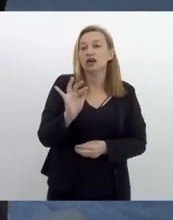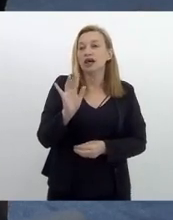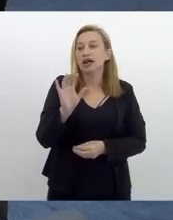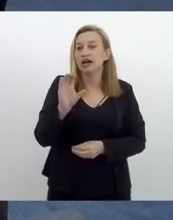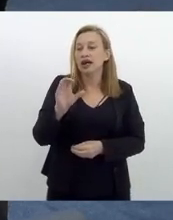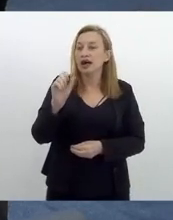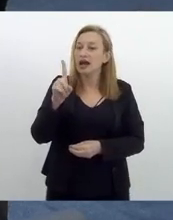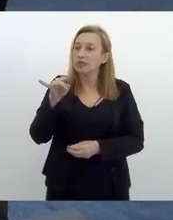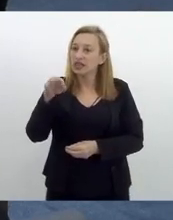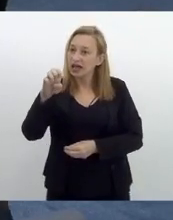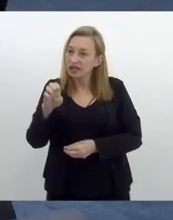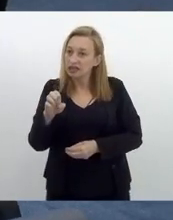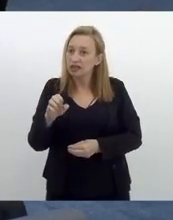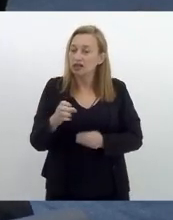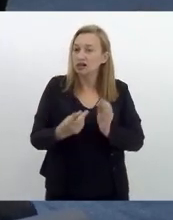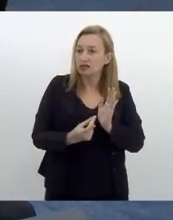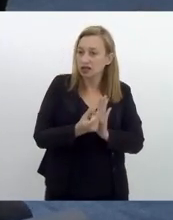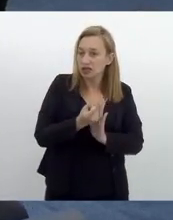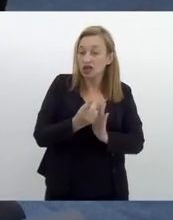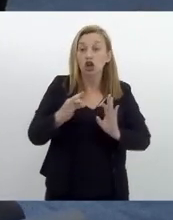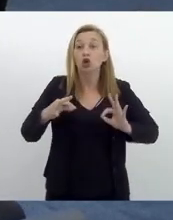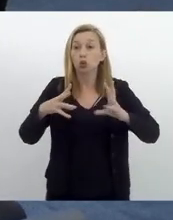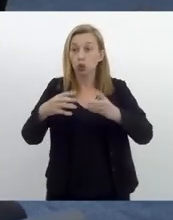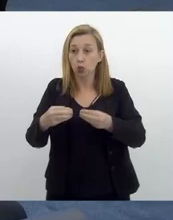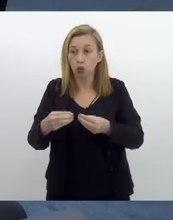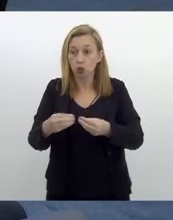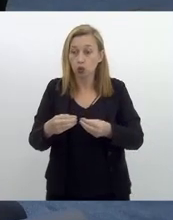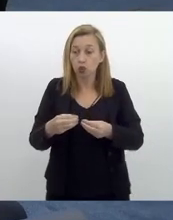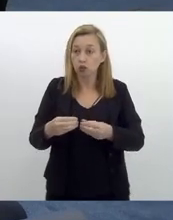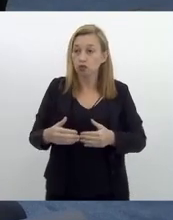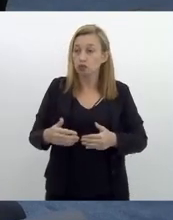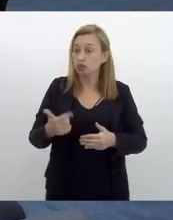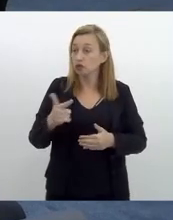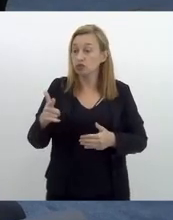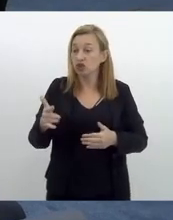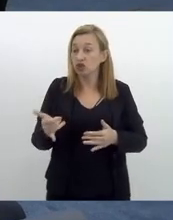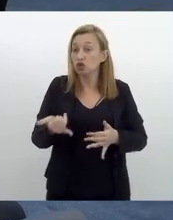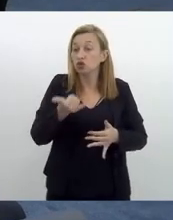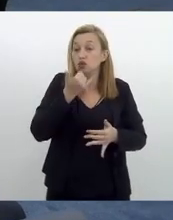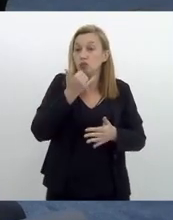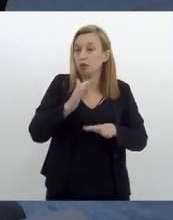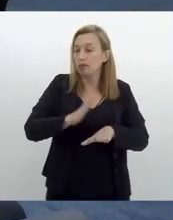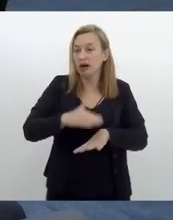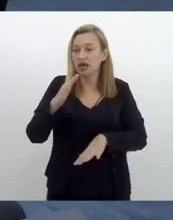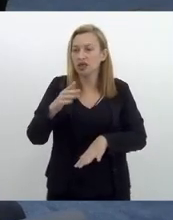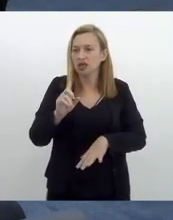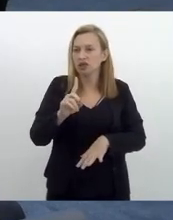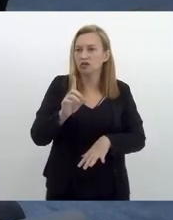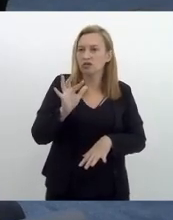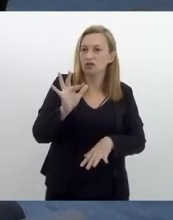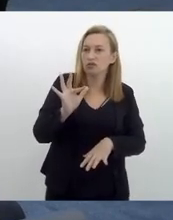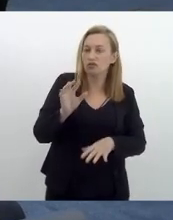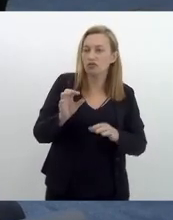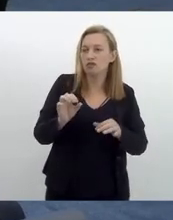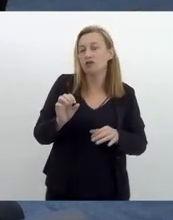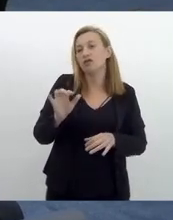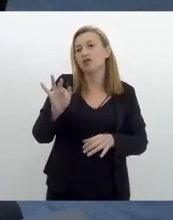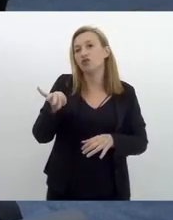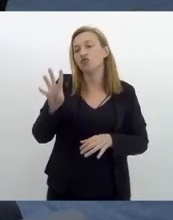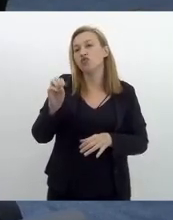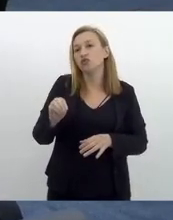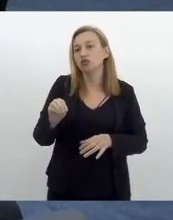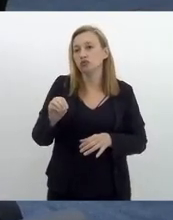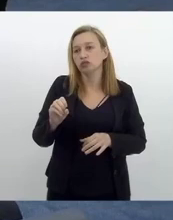não há mais desculpa de não fazer, por exemplo, o fundo de não aplicar o